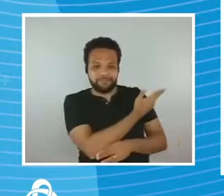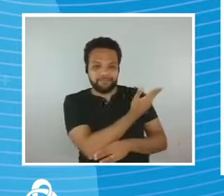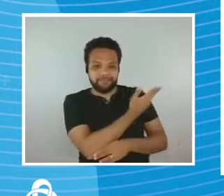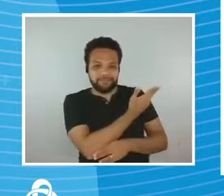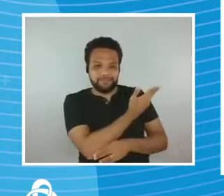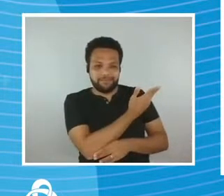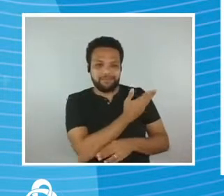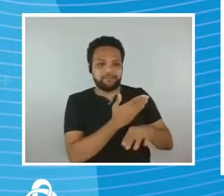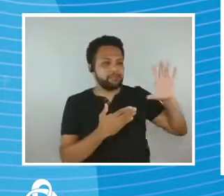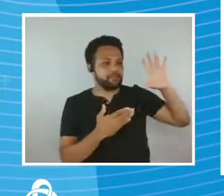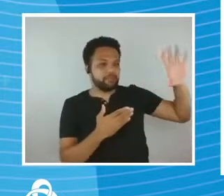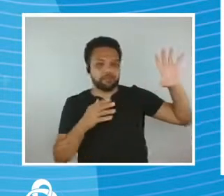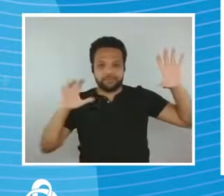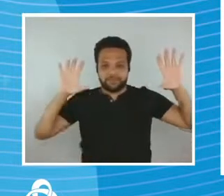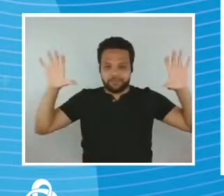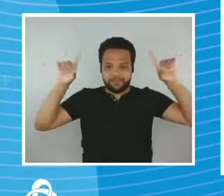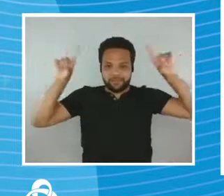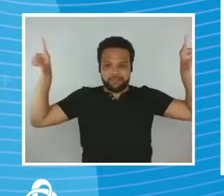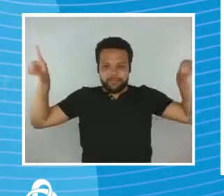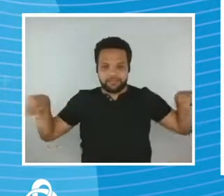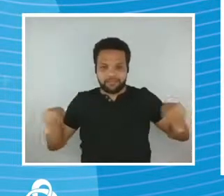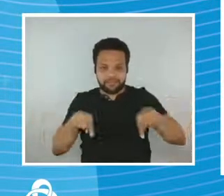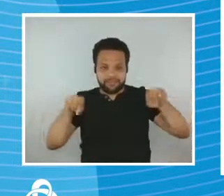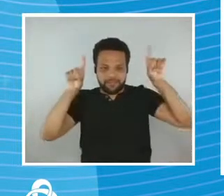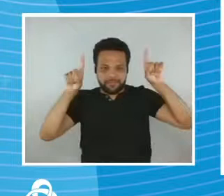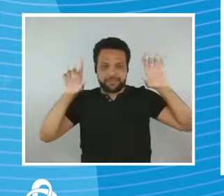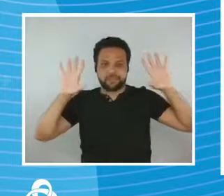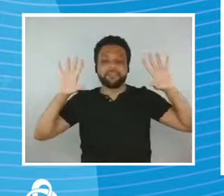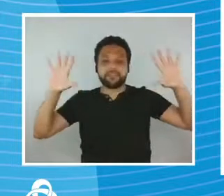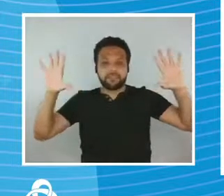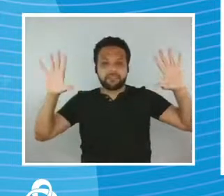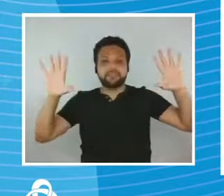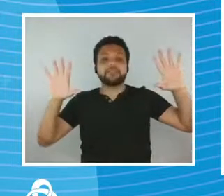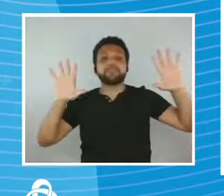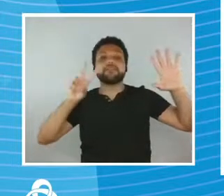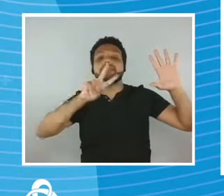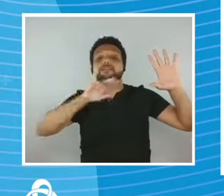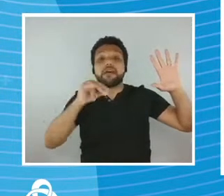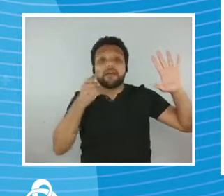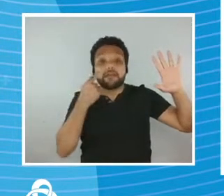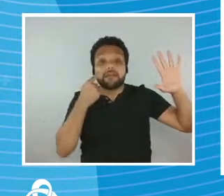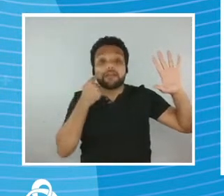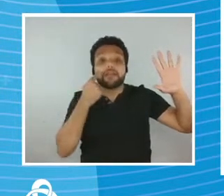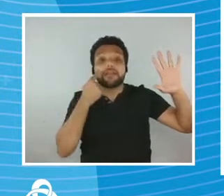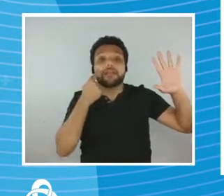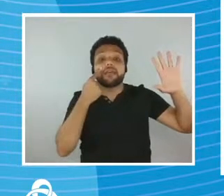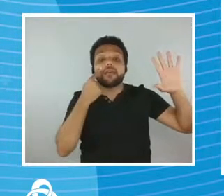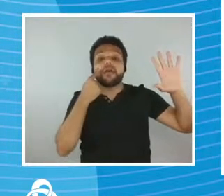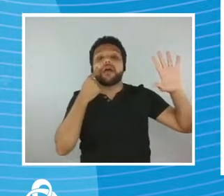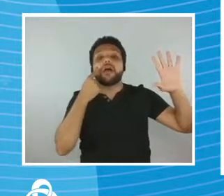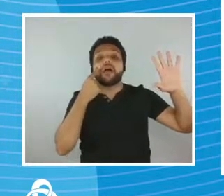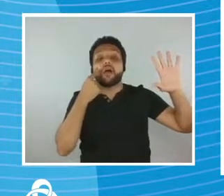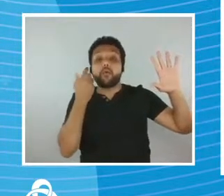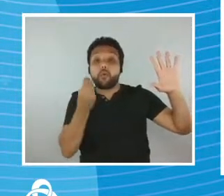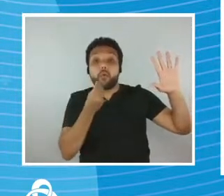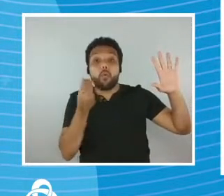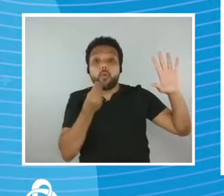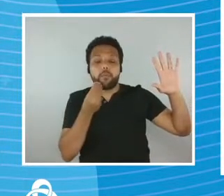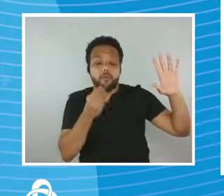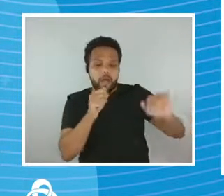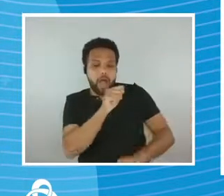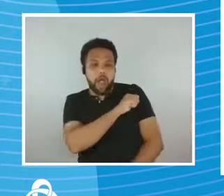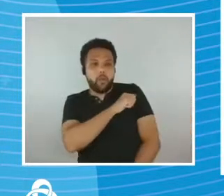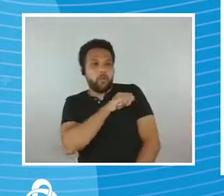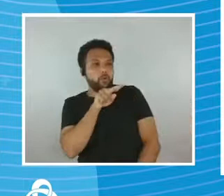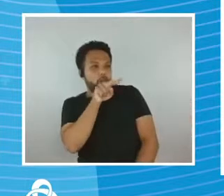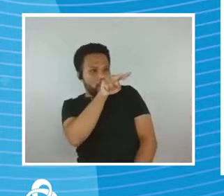aqui também o diâmetro pupilar do olho do aluno e a direção do olhar através do movimento